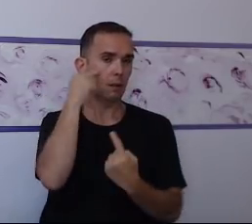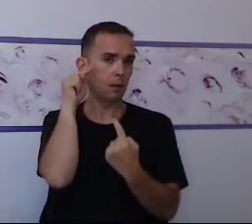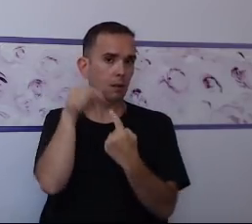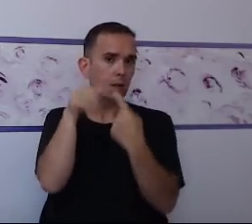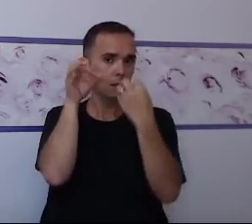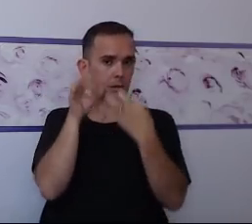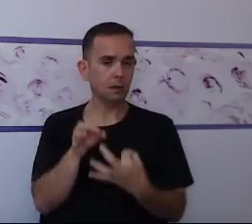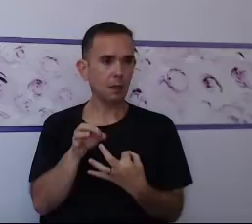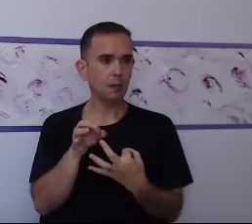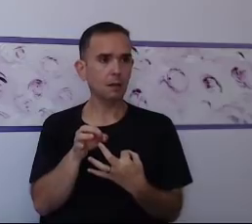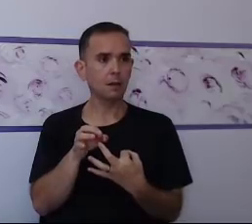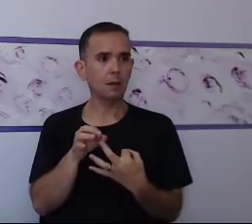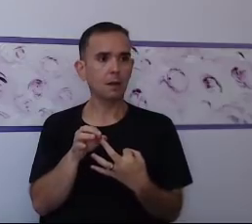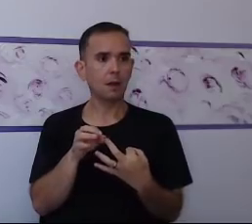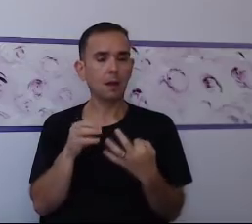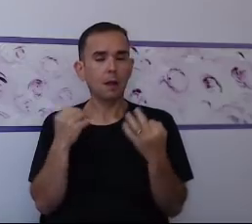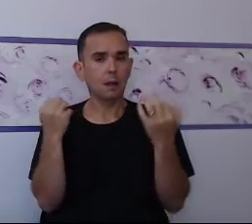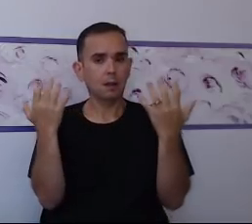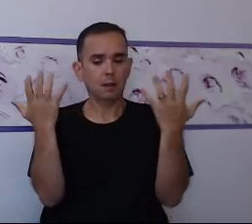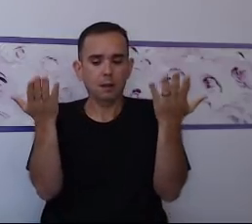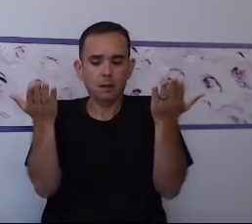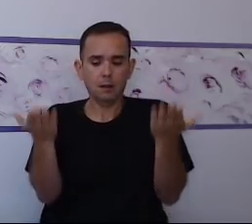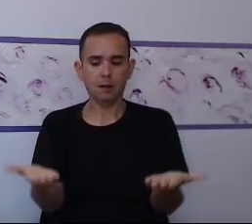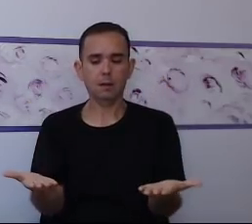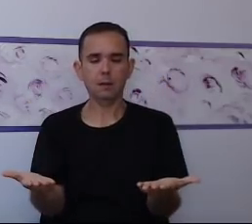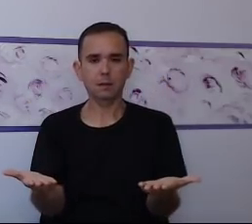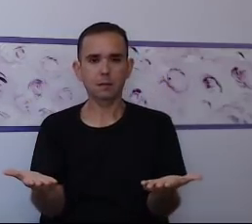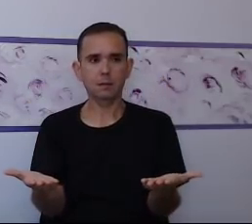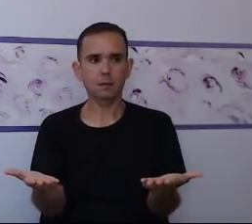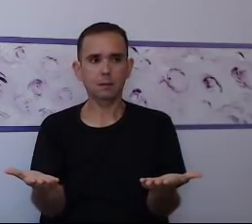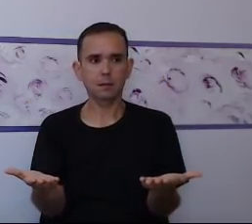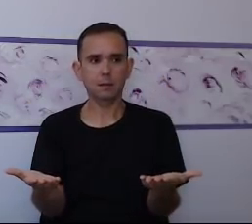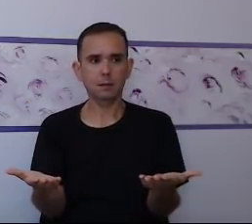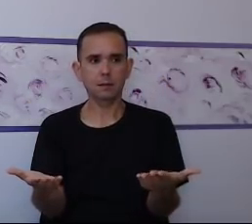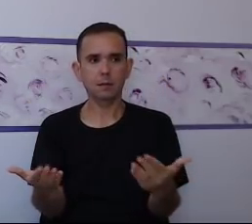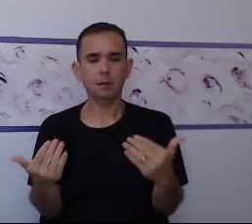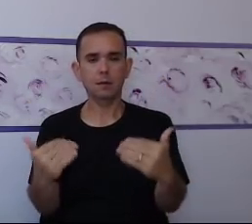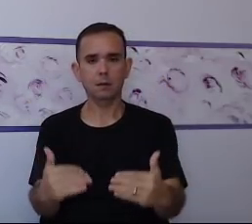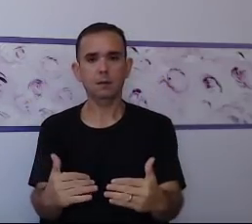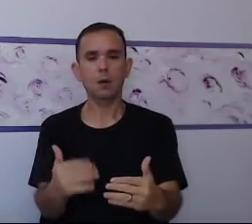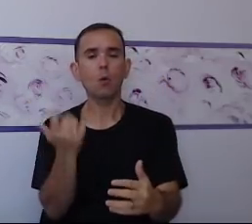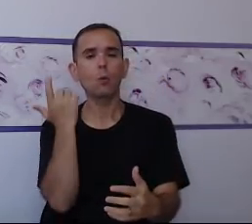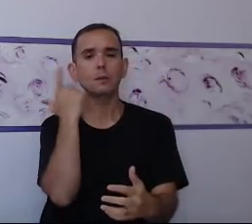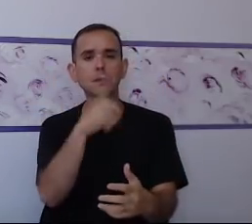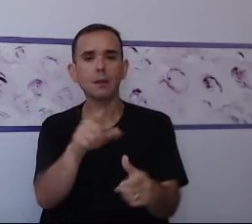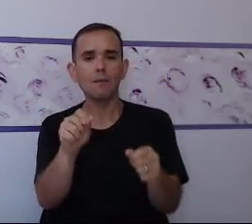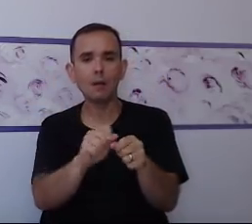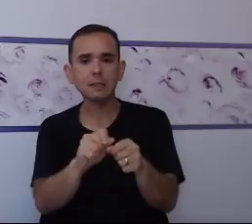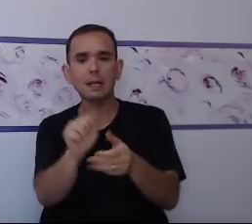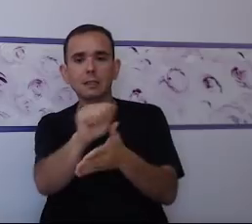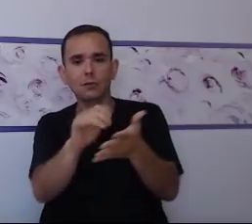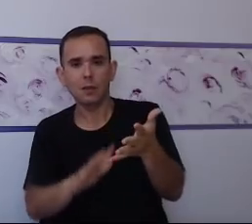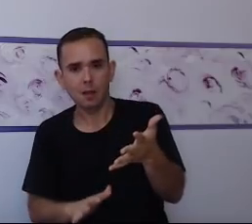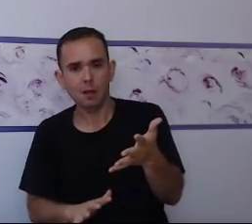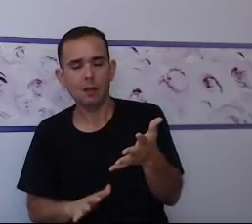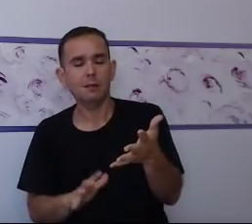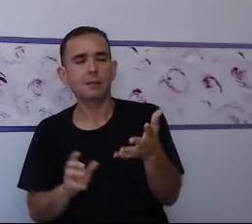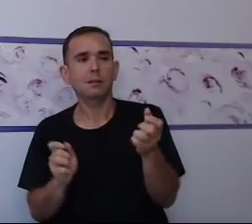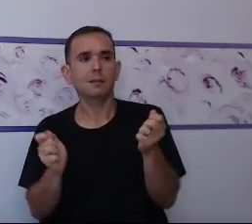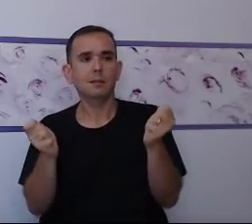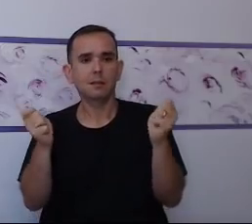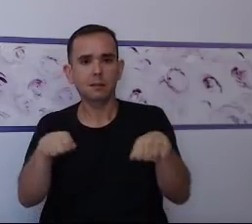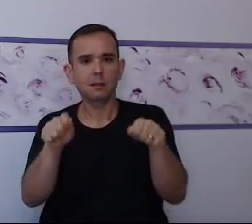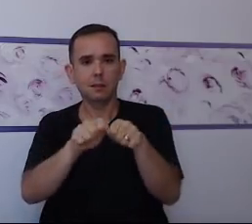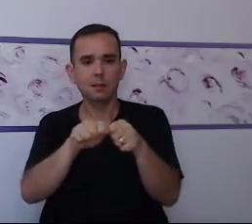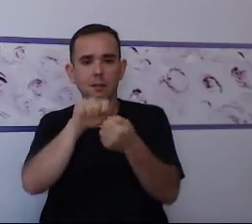ele consegue trazer a mão na linha média, que a gente diz, né? A mão na linha média, as duas mãos na linha média, para poder conseguir realizar a atividade de